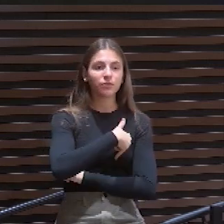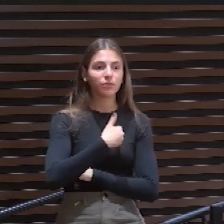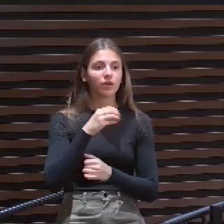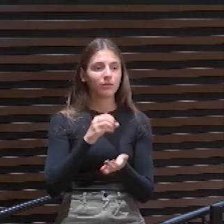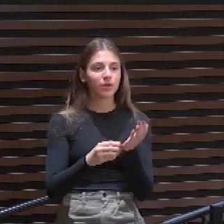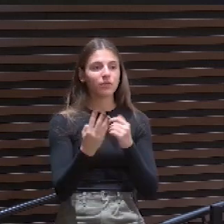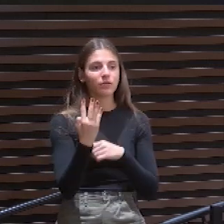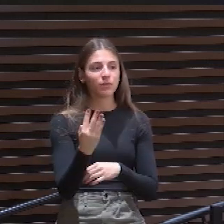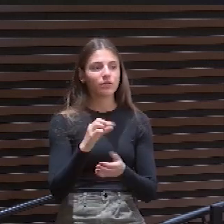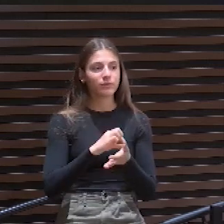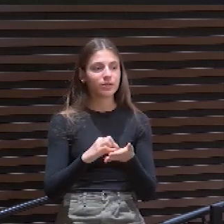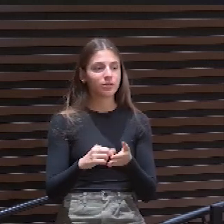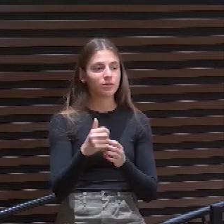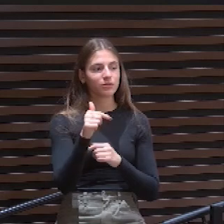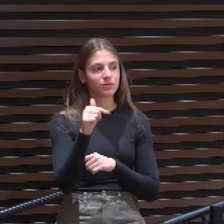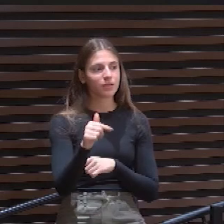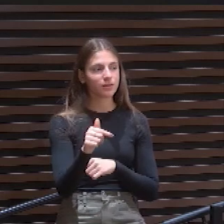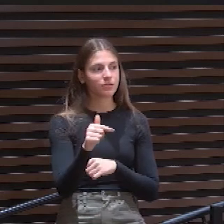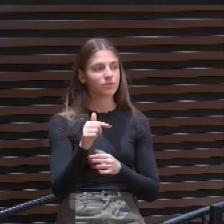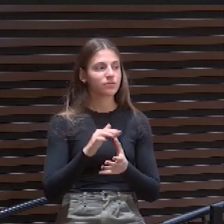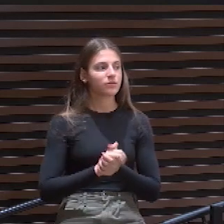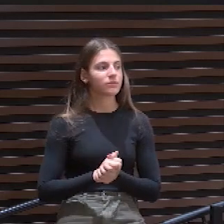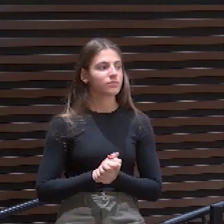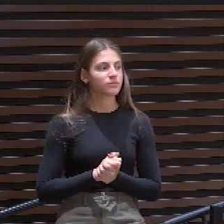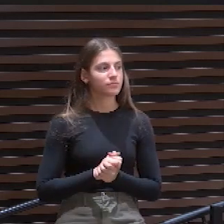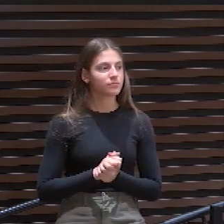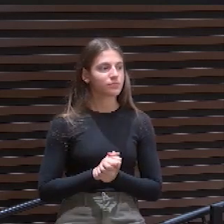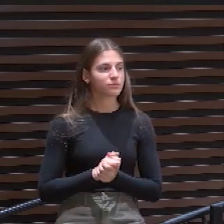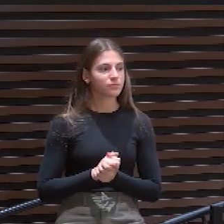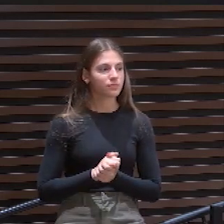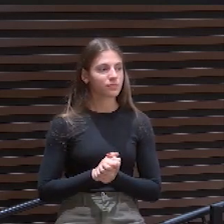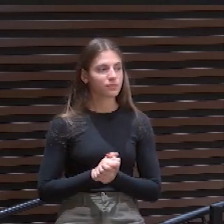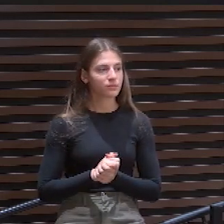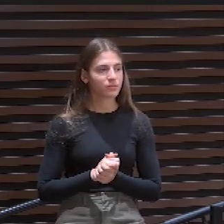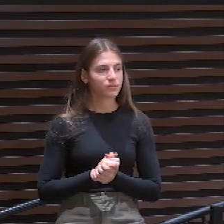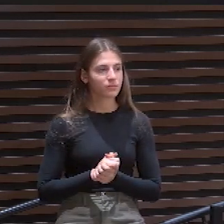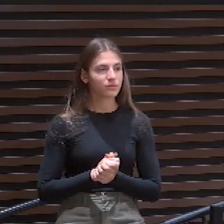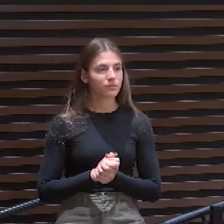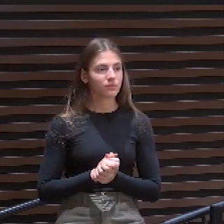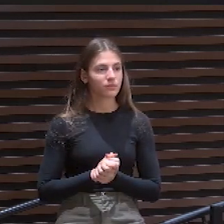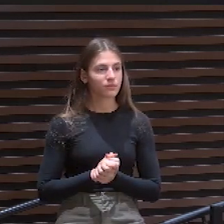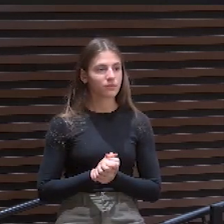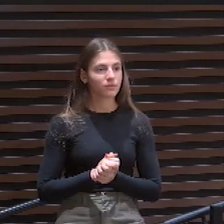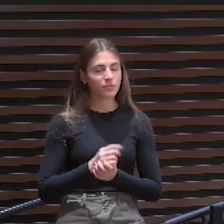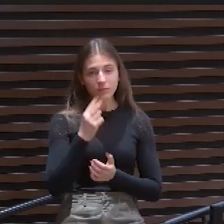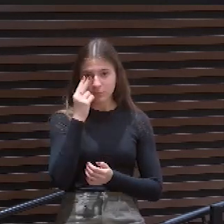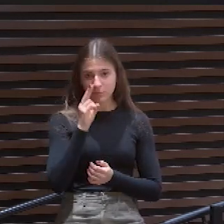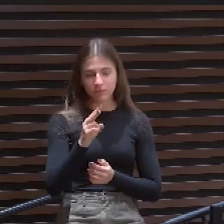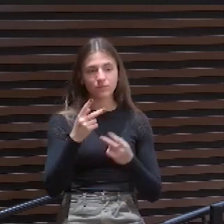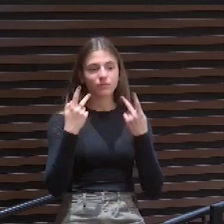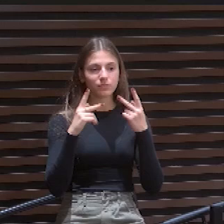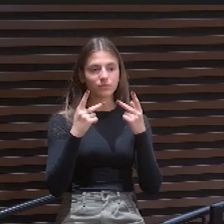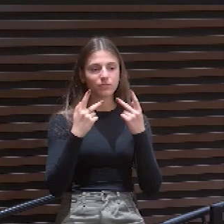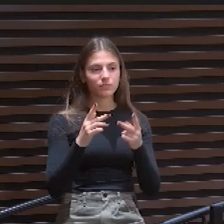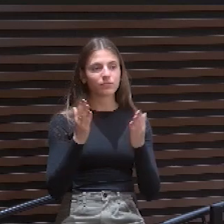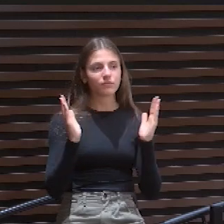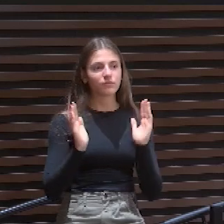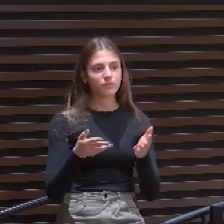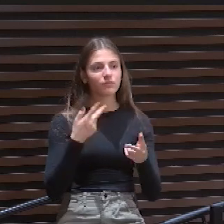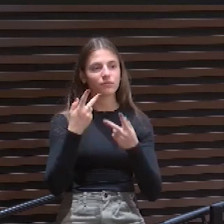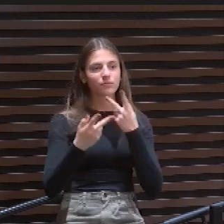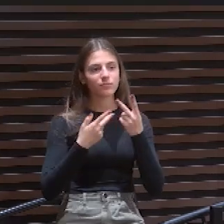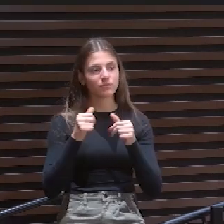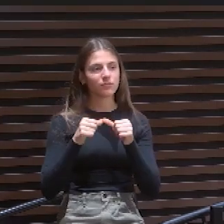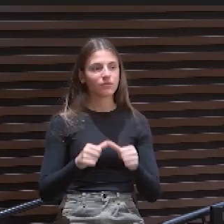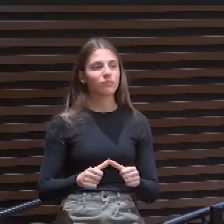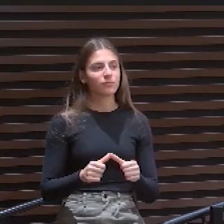4, 7. Querido, vamos ver as pregações que tem tido esse ano? Pastor Maurício falando sobre